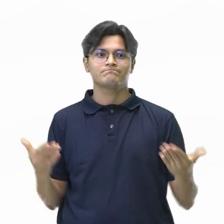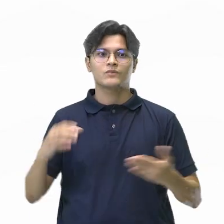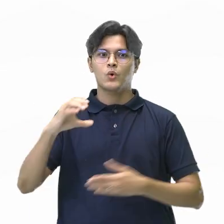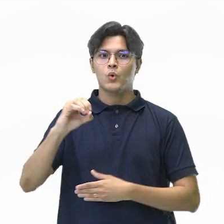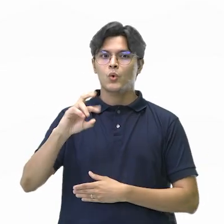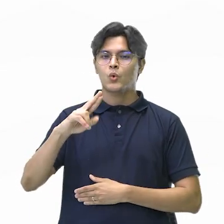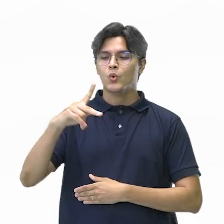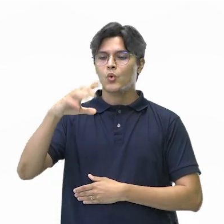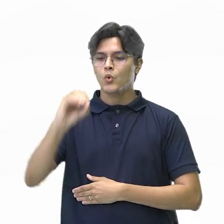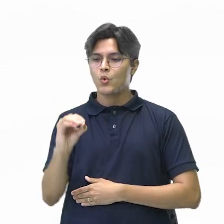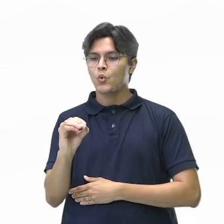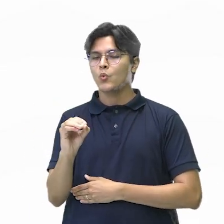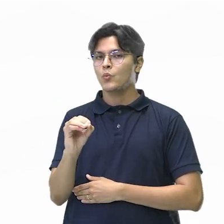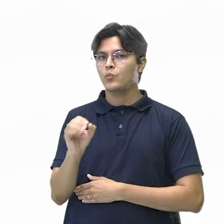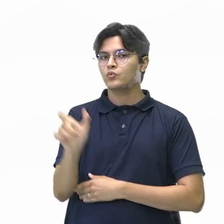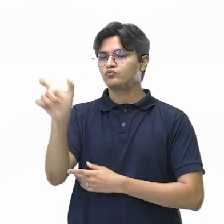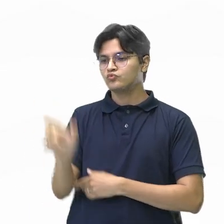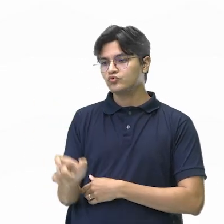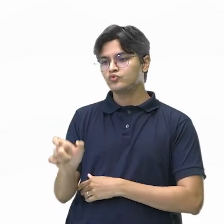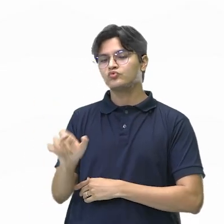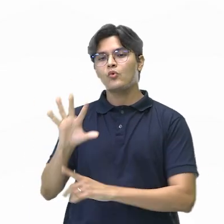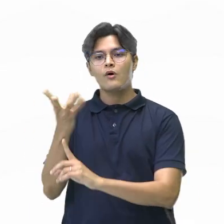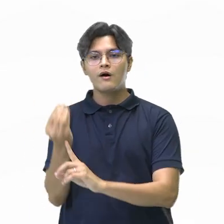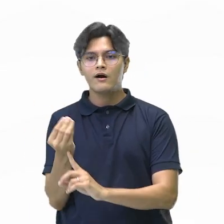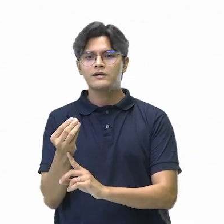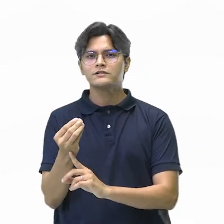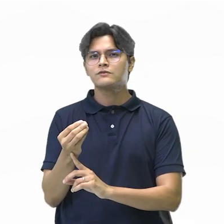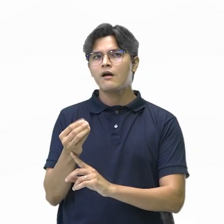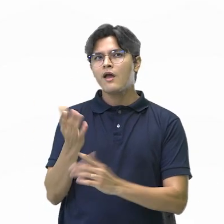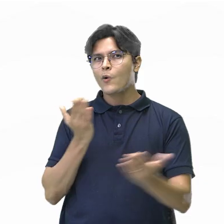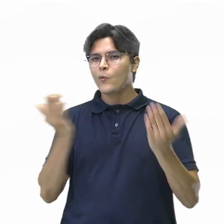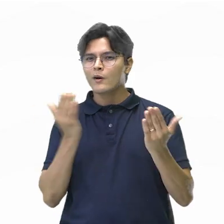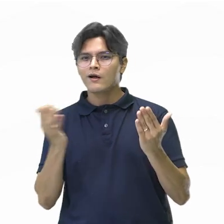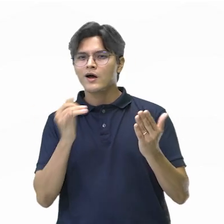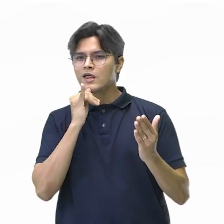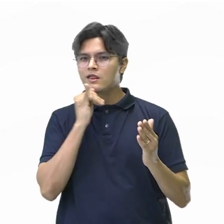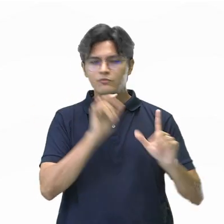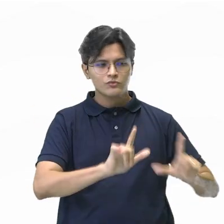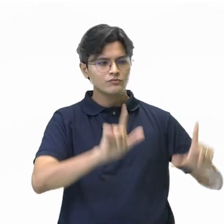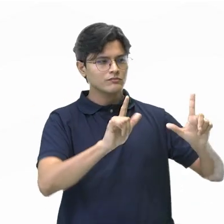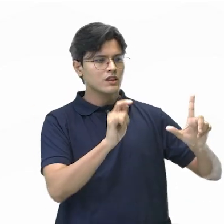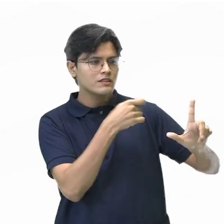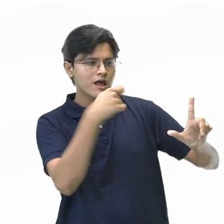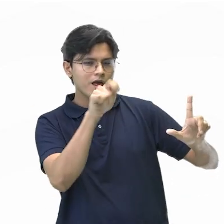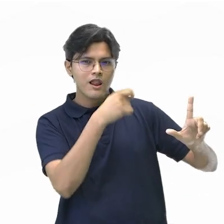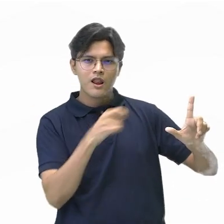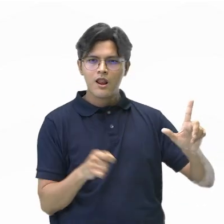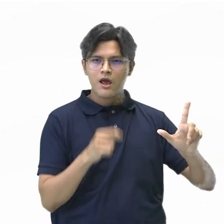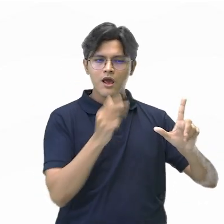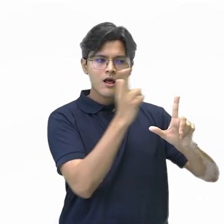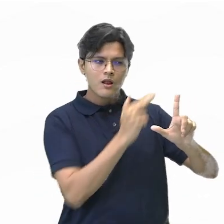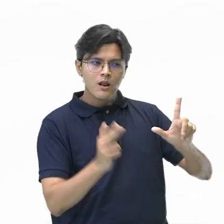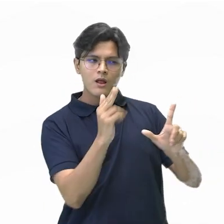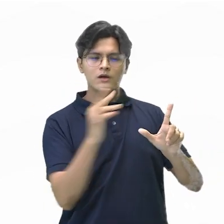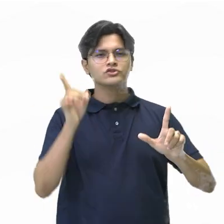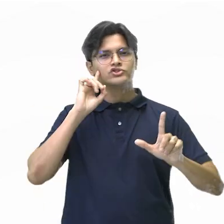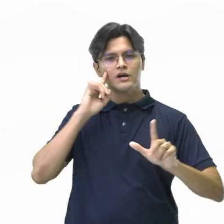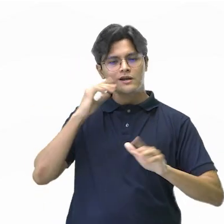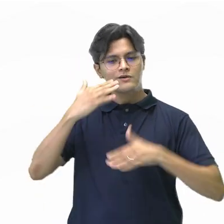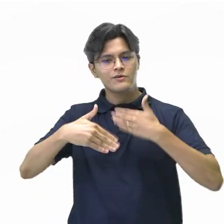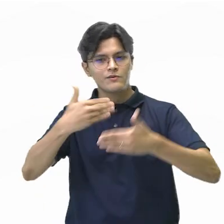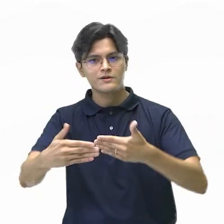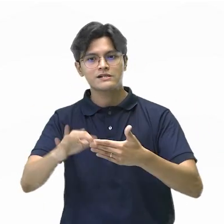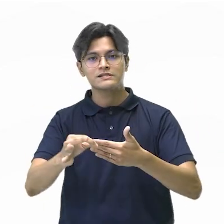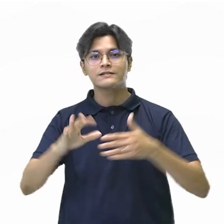vai ser ali como se fosse uma tela sendo construída diariamente, ao longo do tempo, com a sua história. Então, de